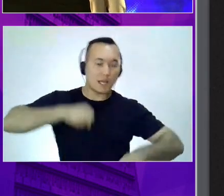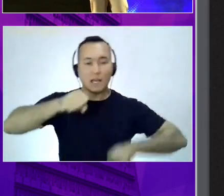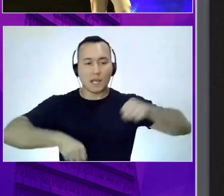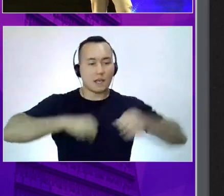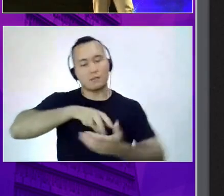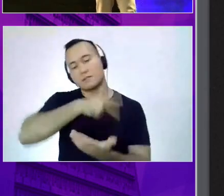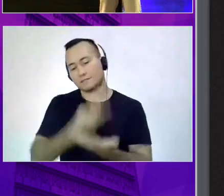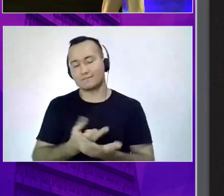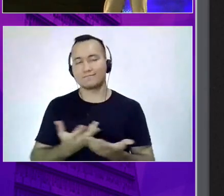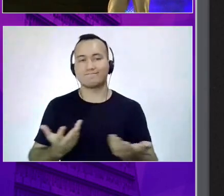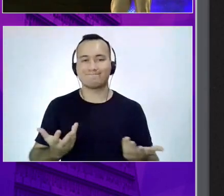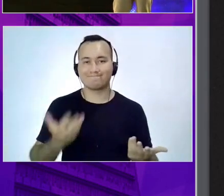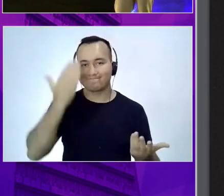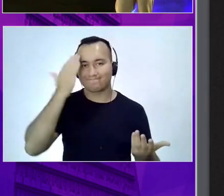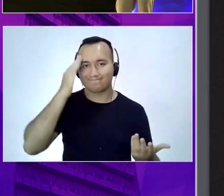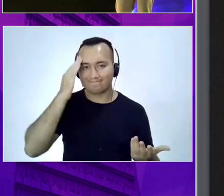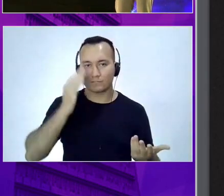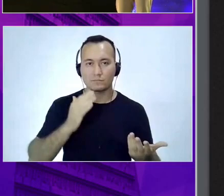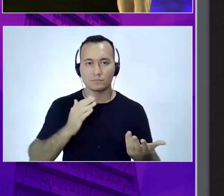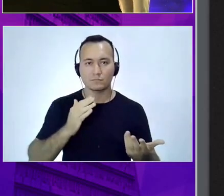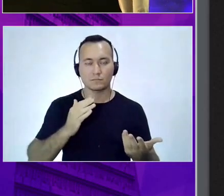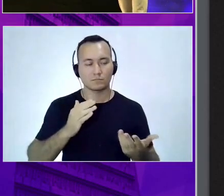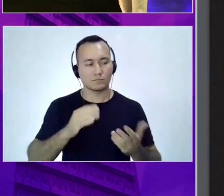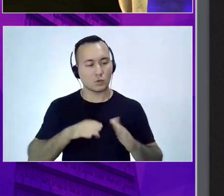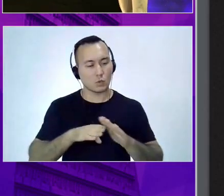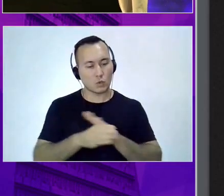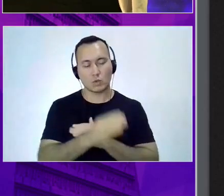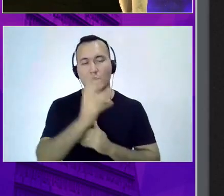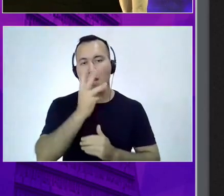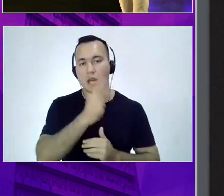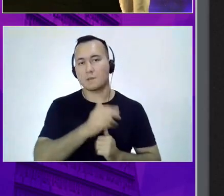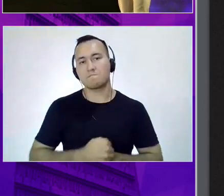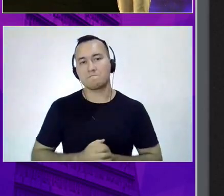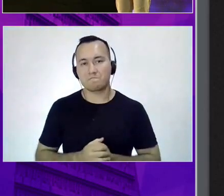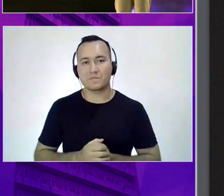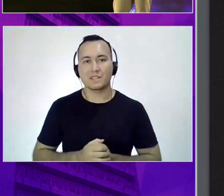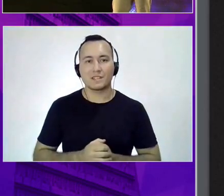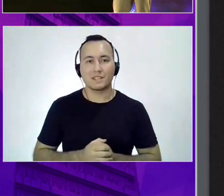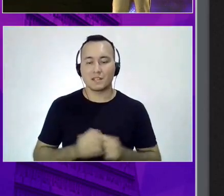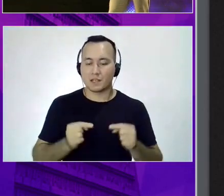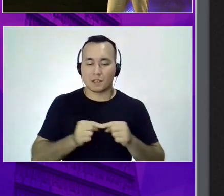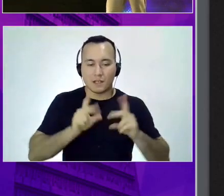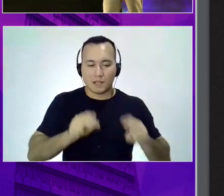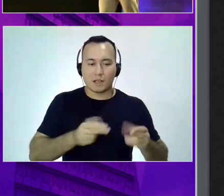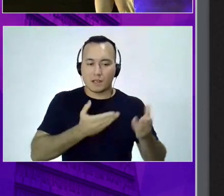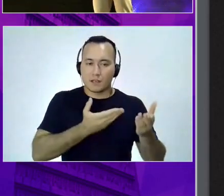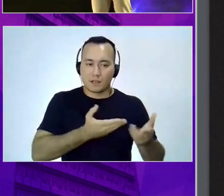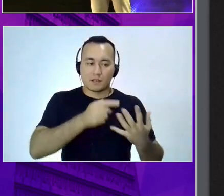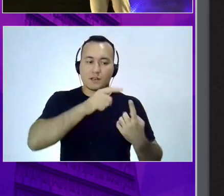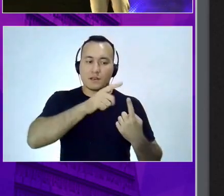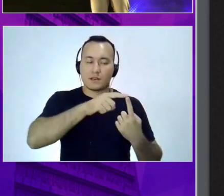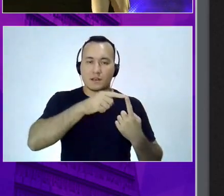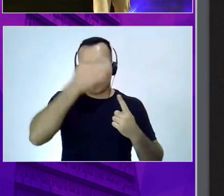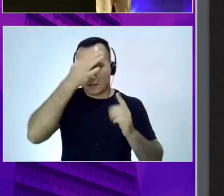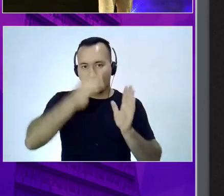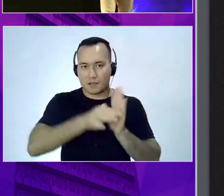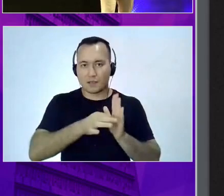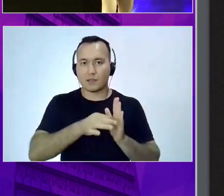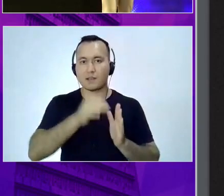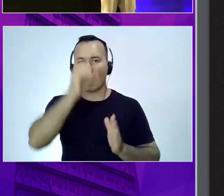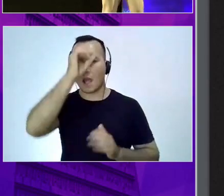aprendendo a lidar. O segundo, a gente tinha um time que foi construído do zero. Então, foi a alocação de um